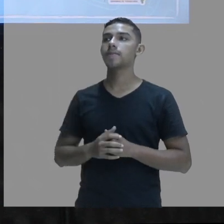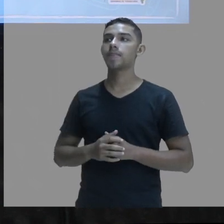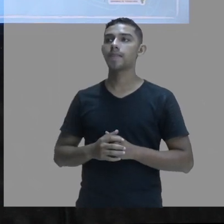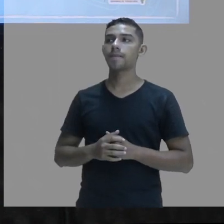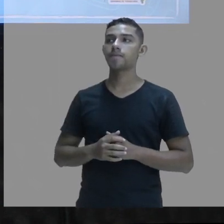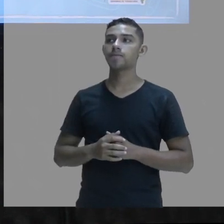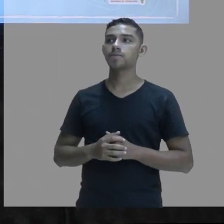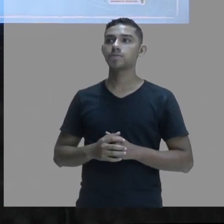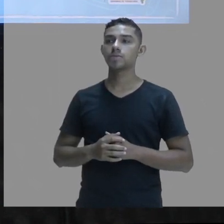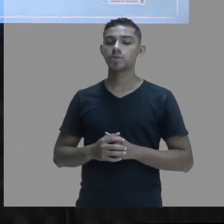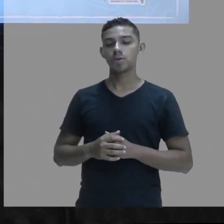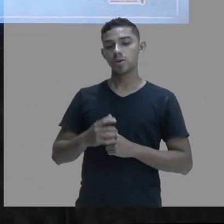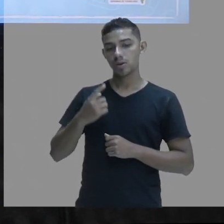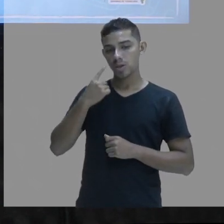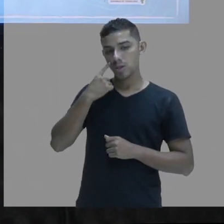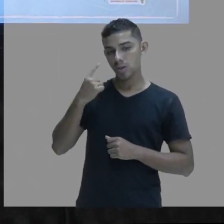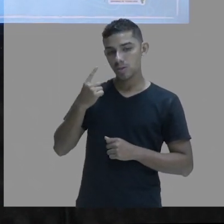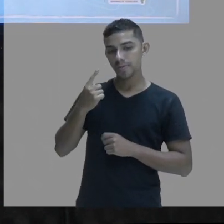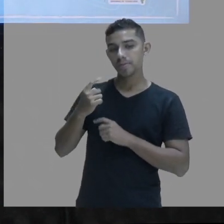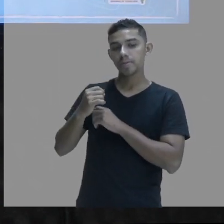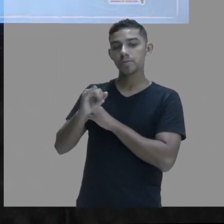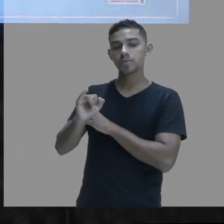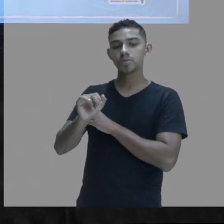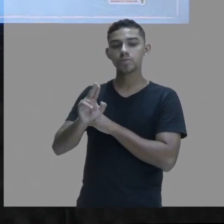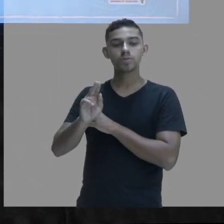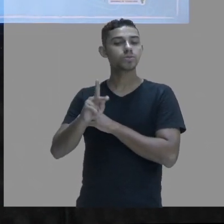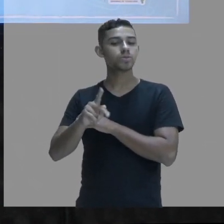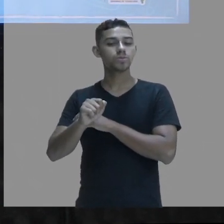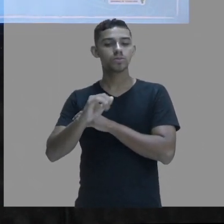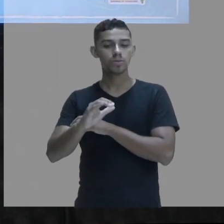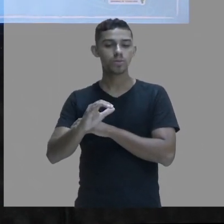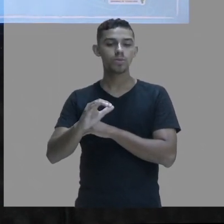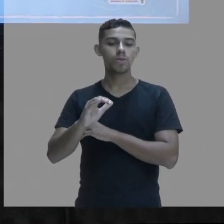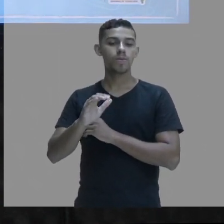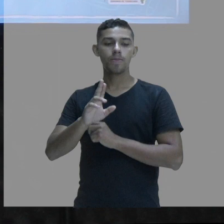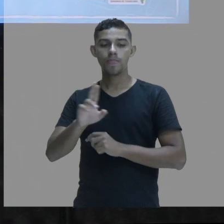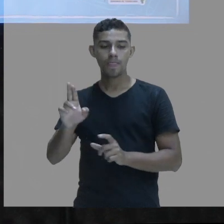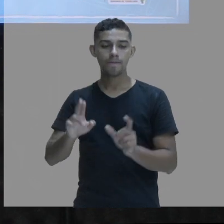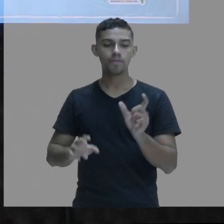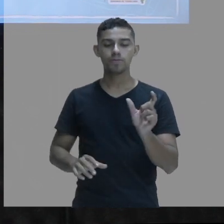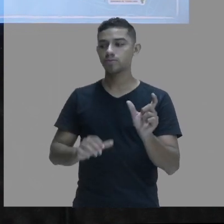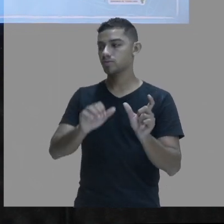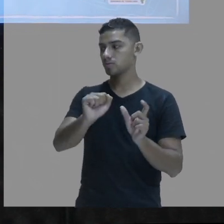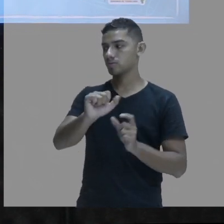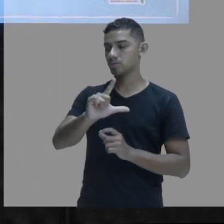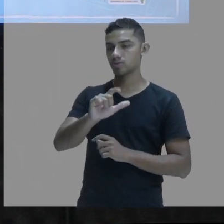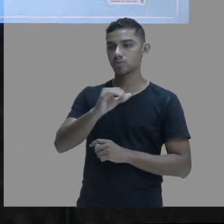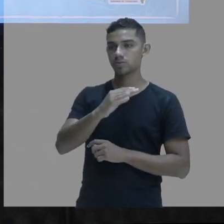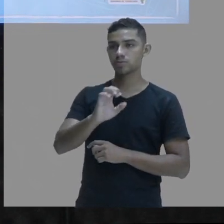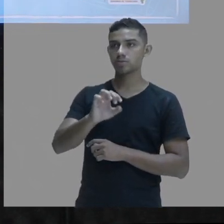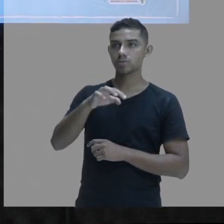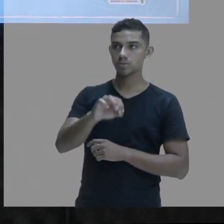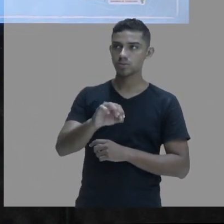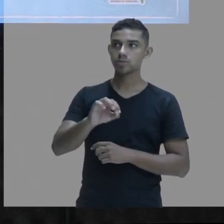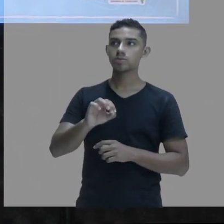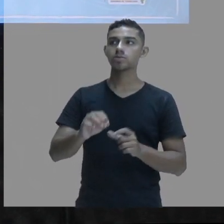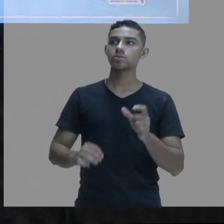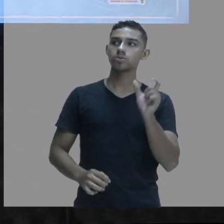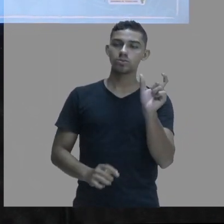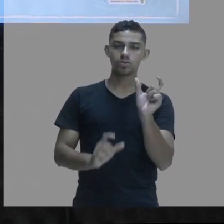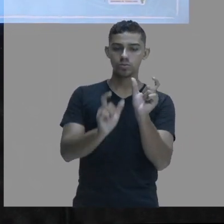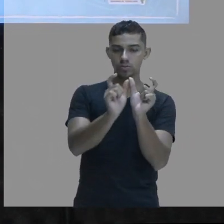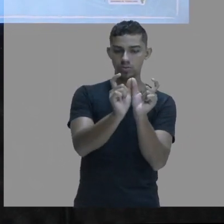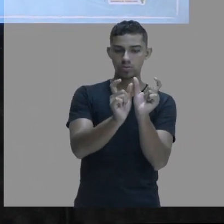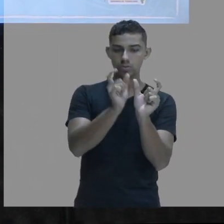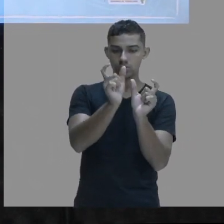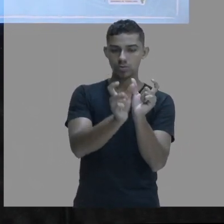diz que o nome do alceno será o prefixo, que é aquela quantidade de carbonos, MET,